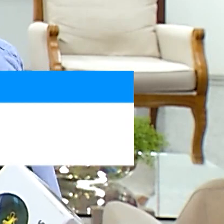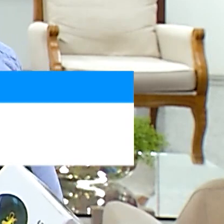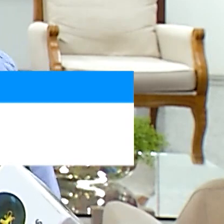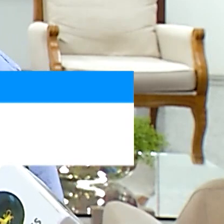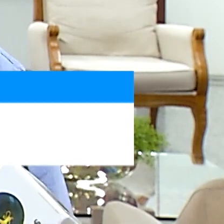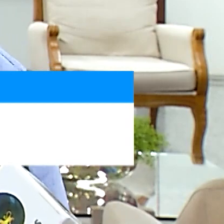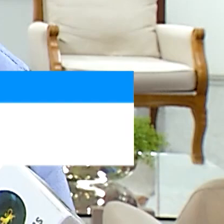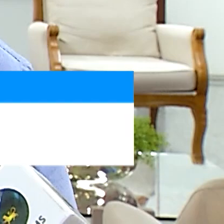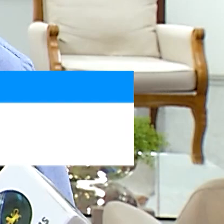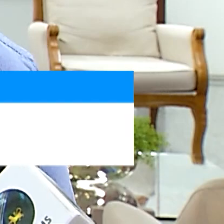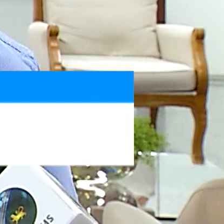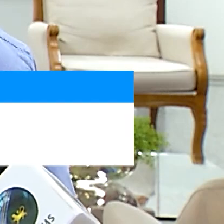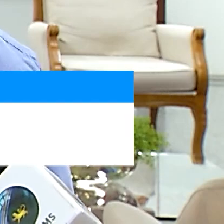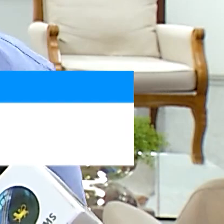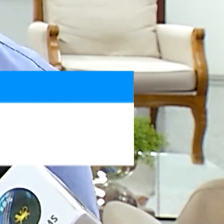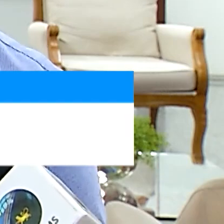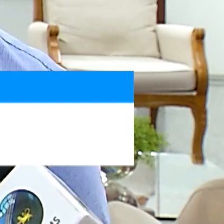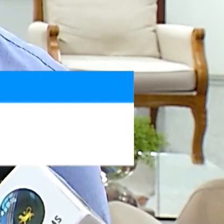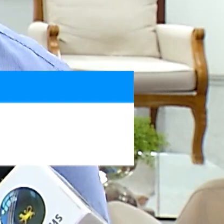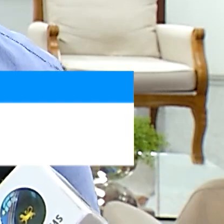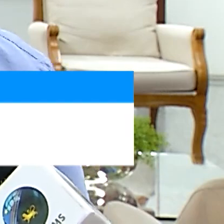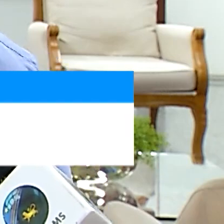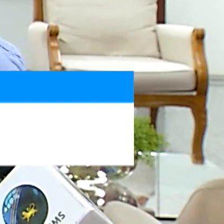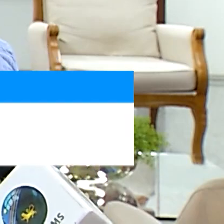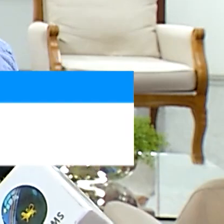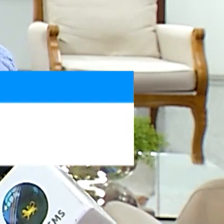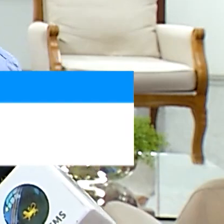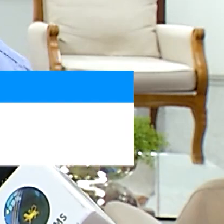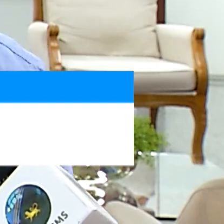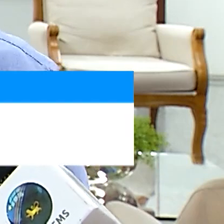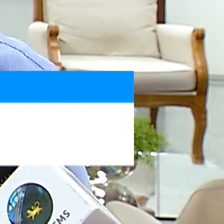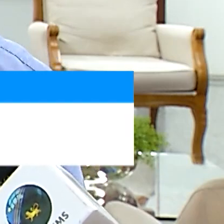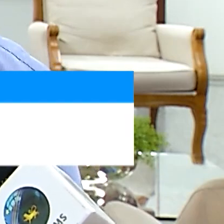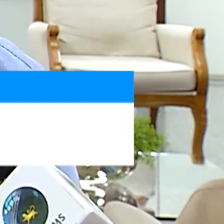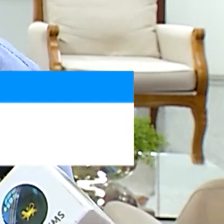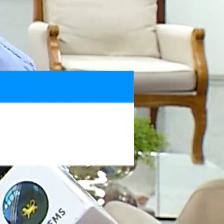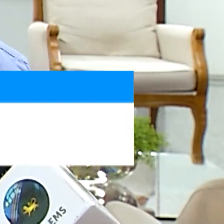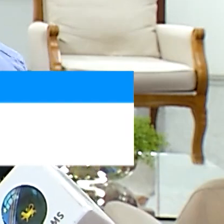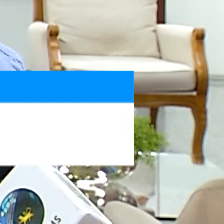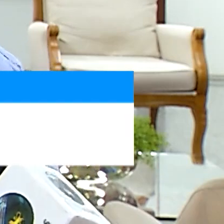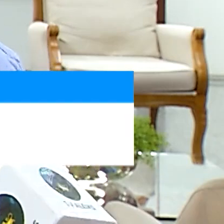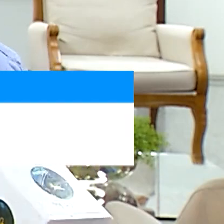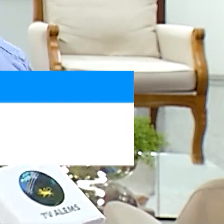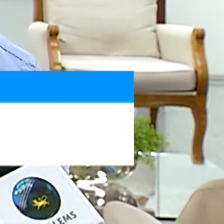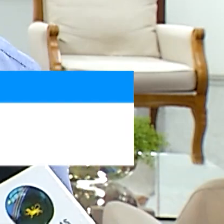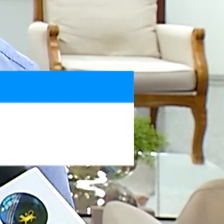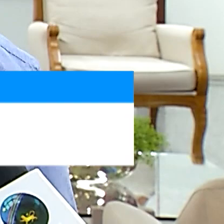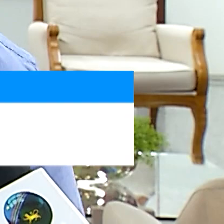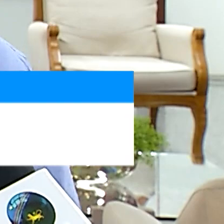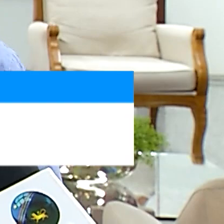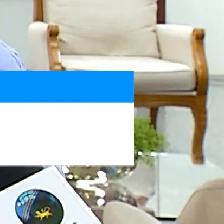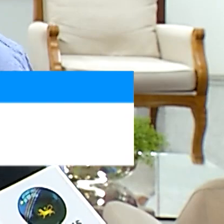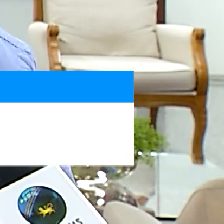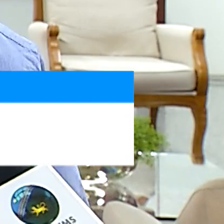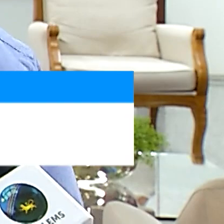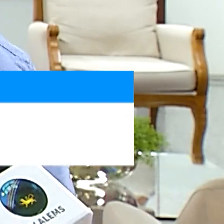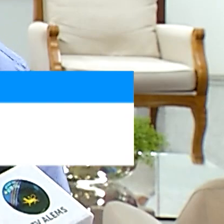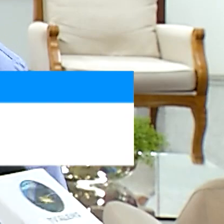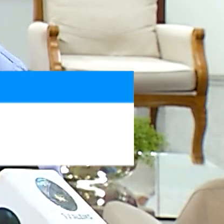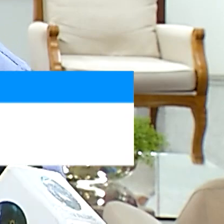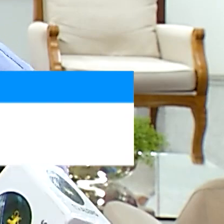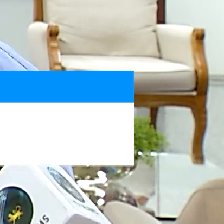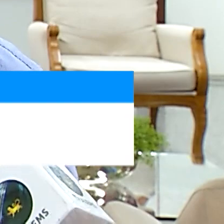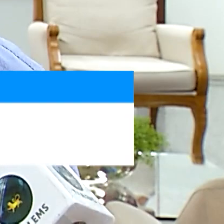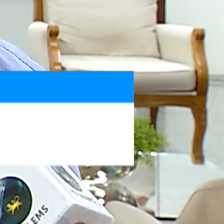iniciadas no governo atual, a estrutura administrativa do governo. Nós temos uma estrutura construída nesse governo. O Riedel, obviamente, tem a